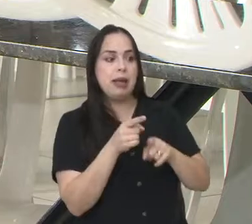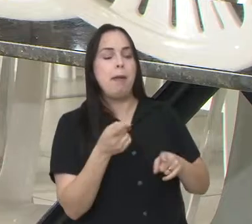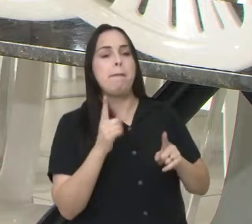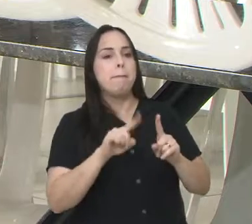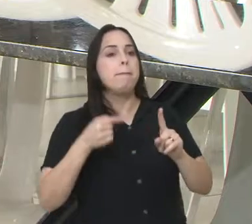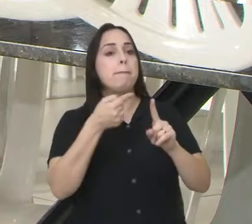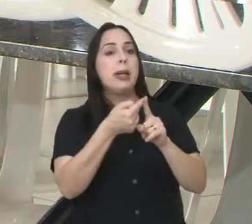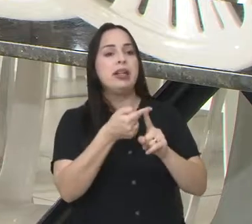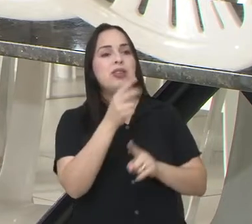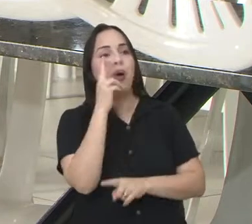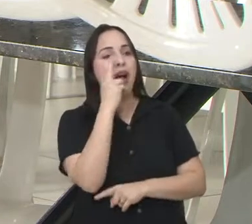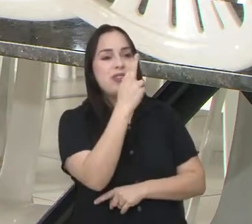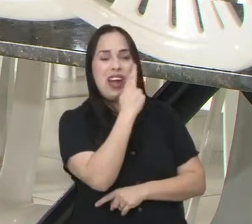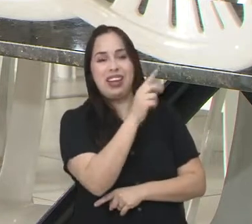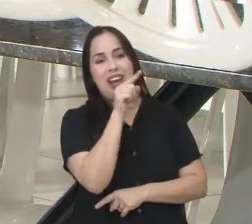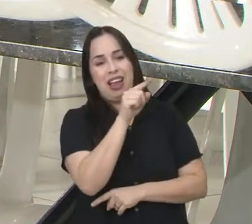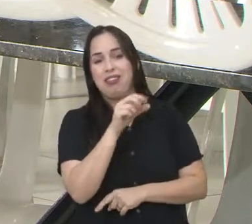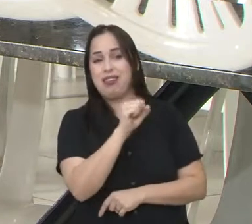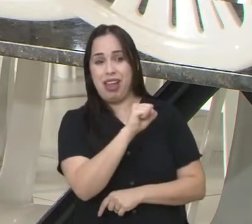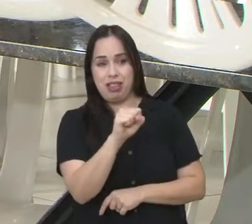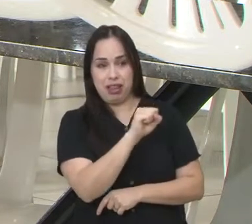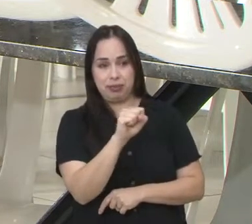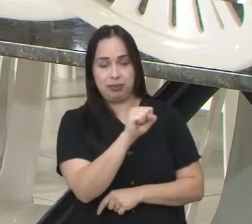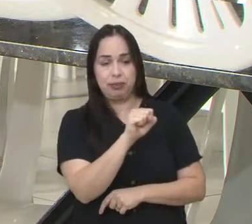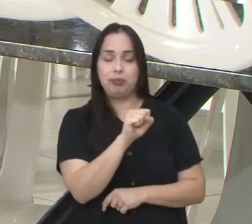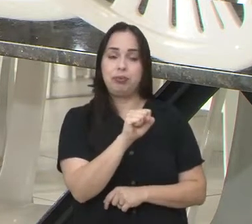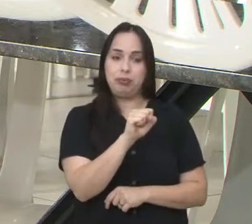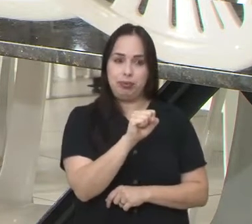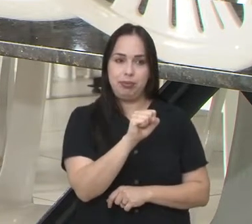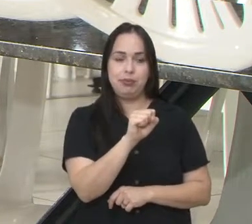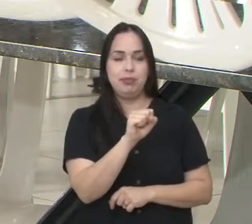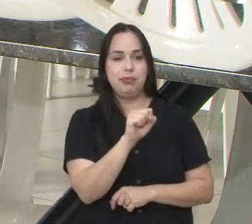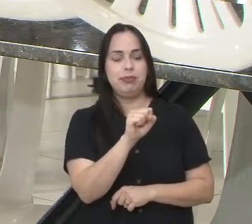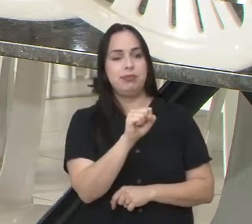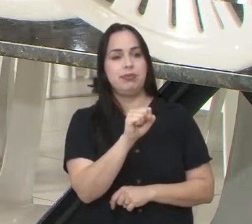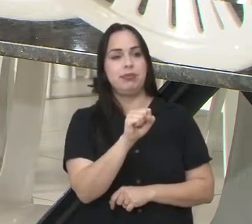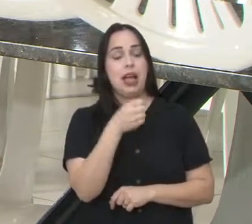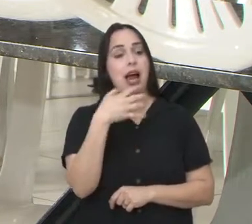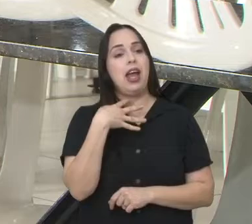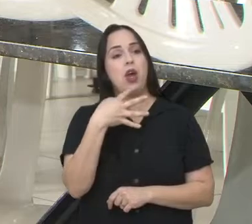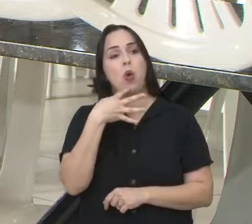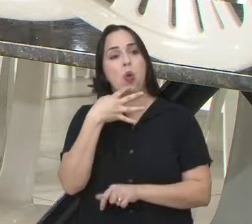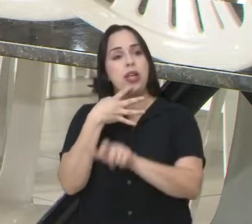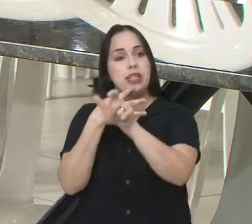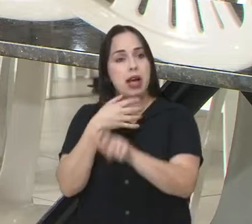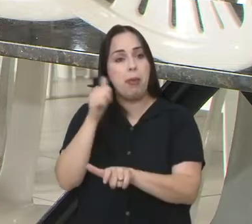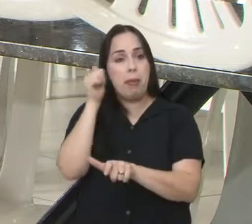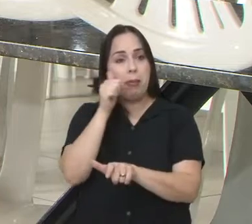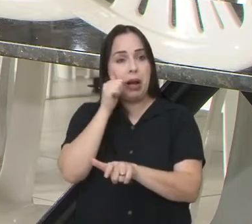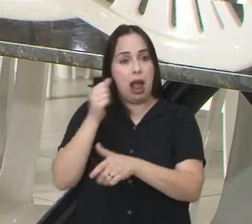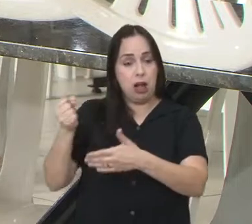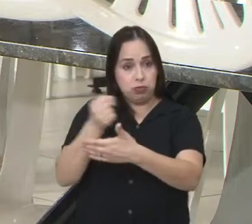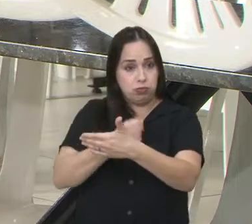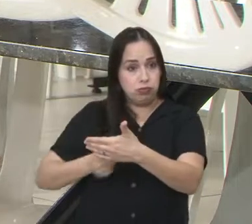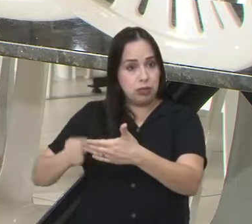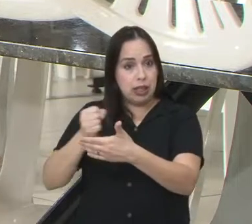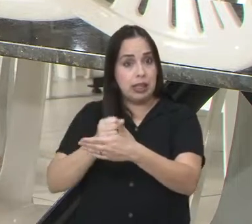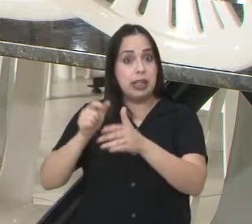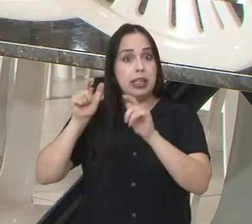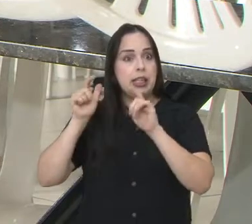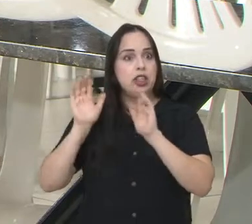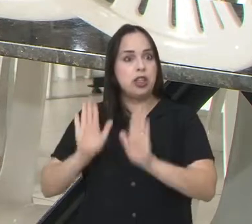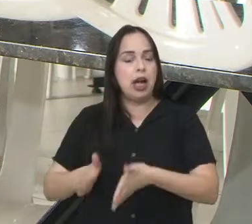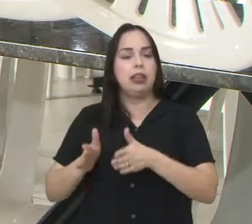Satélite. E desse restaurante, aí eu conheci uma cozinheira que tinha trabalhado com